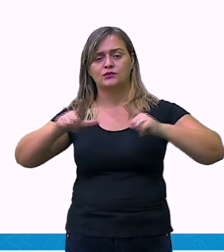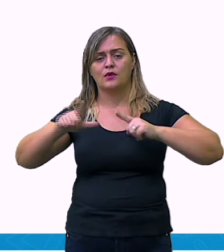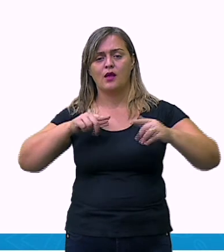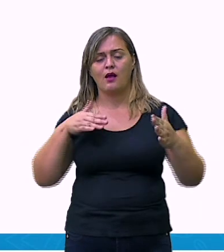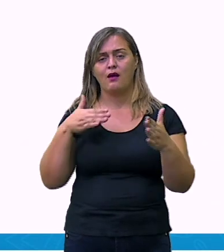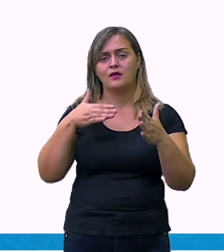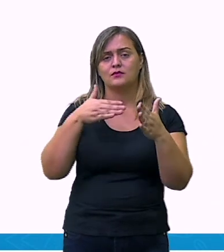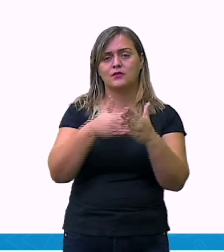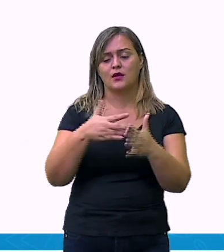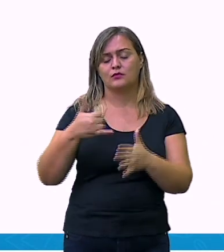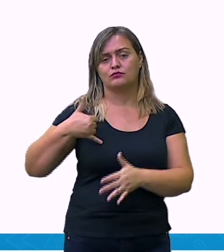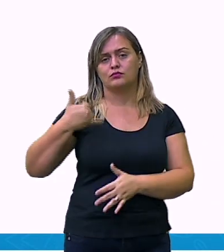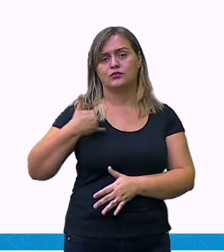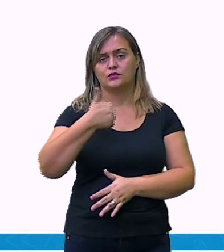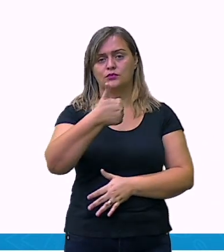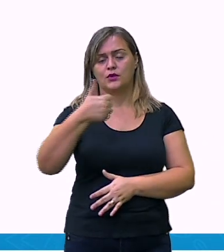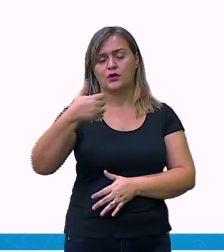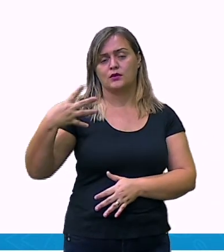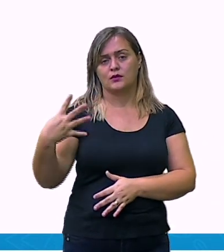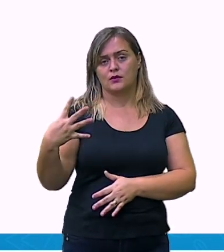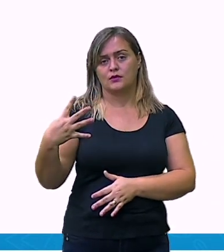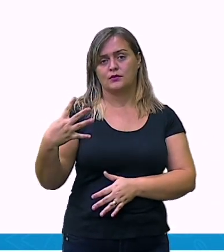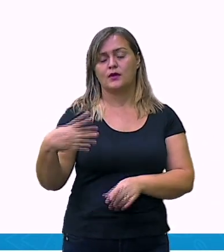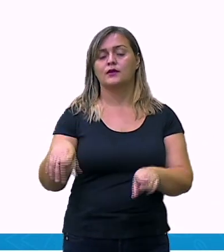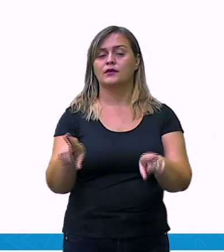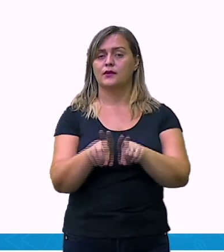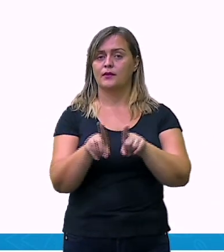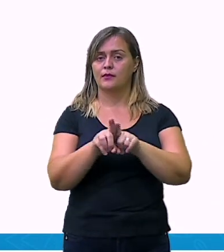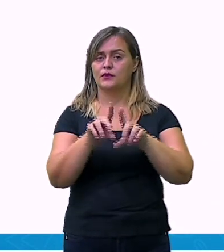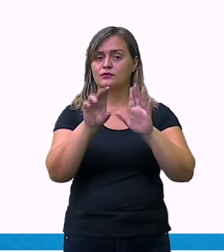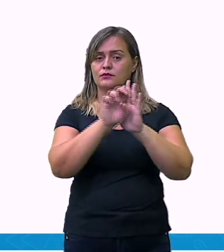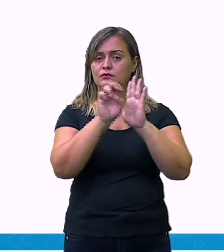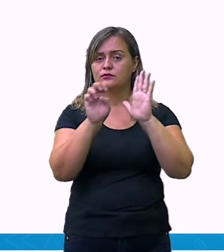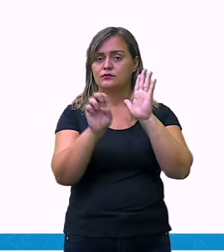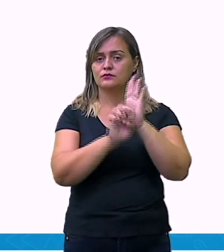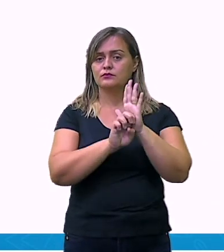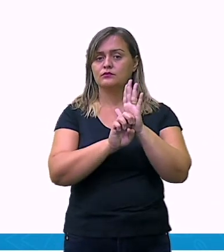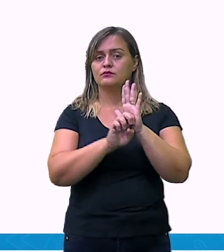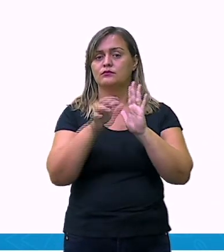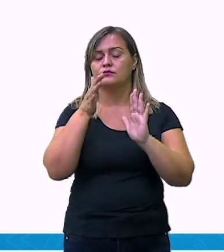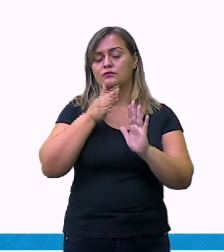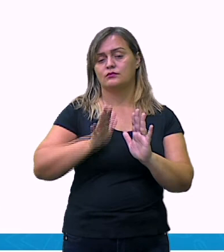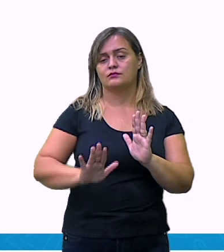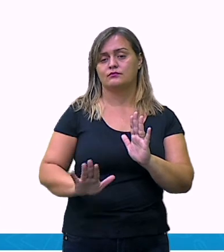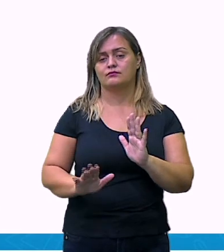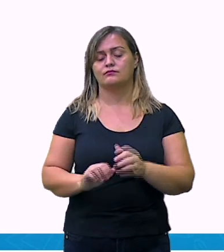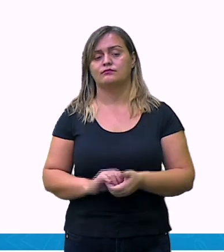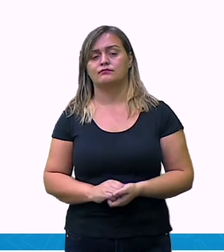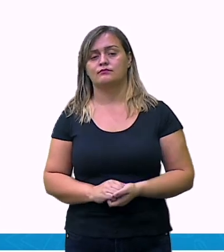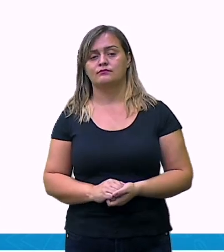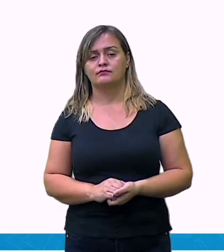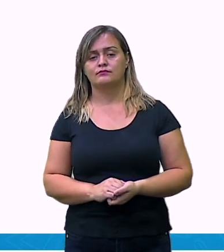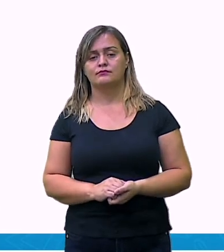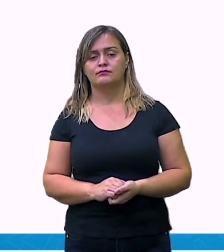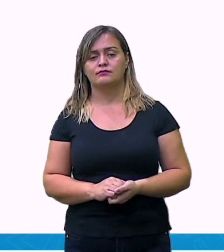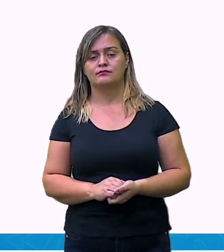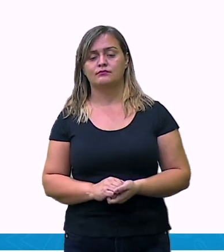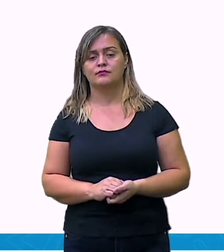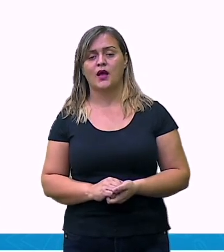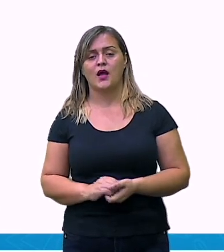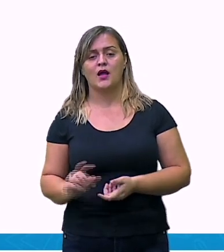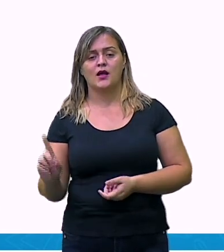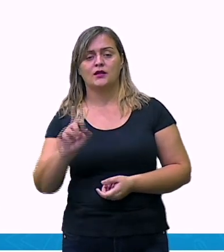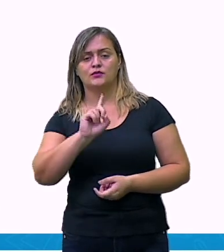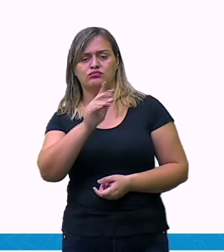idade. Também Declaração Universal dos Direitos da Criança. Não ser discriminado